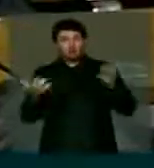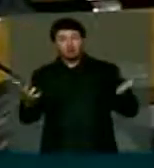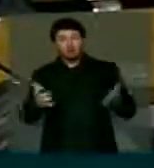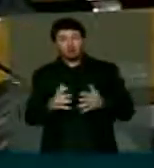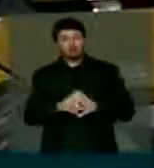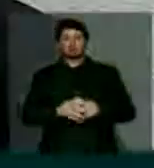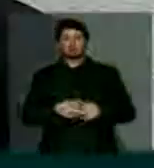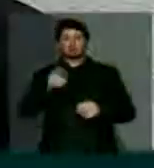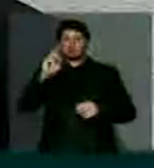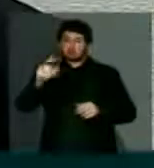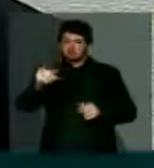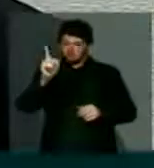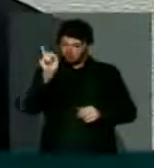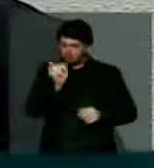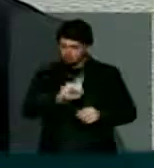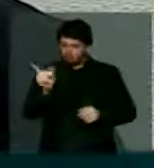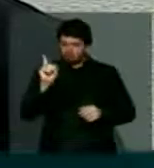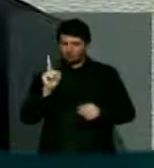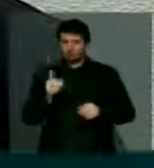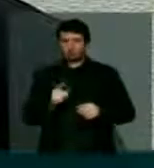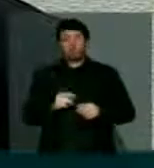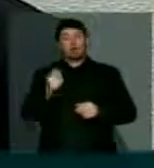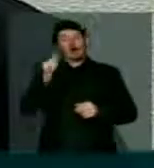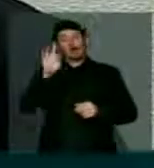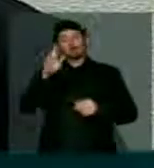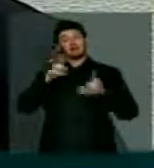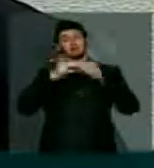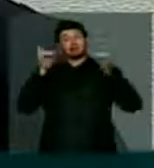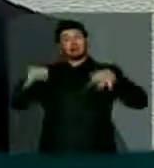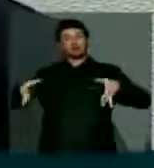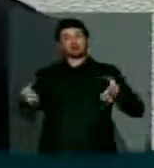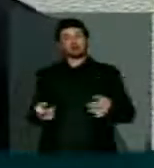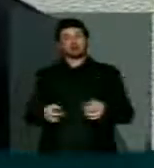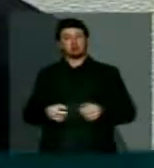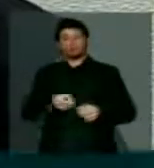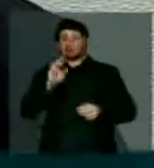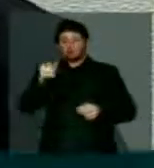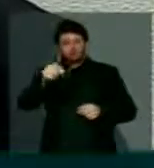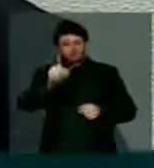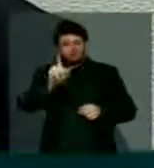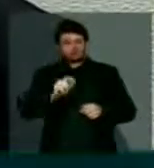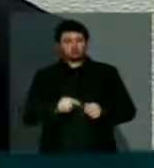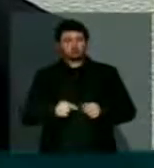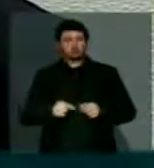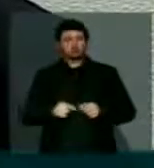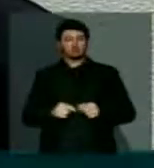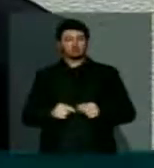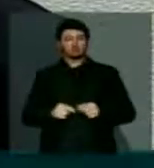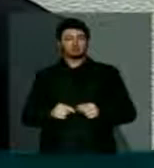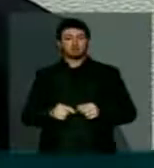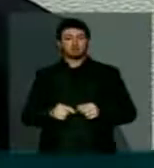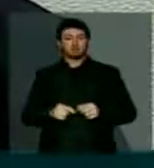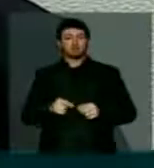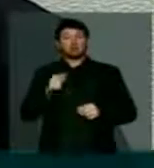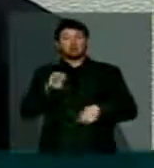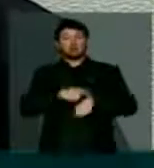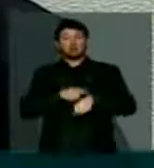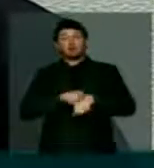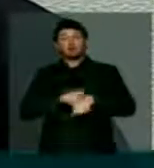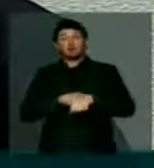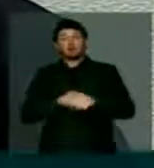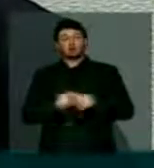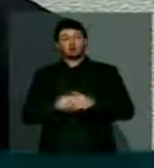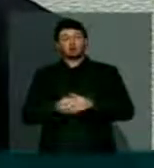empresa. Não foi. E aí a Astra pediu para sair. Não foi assim. Ah, não foi assim? Não, isso foi imediato.